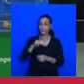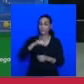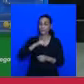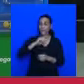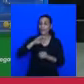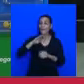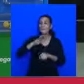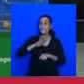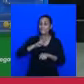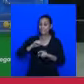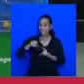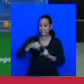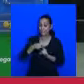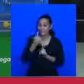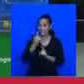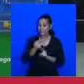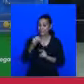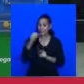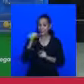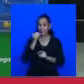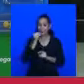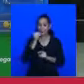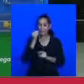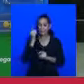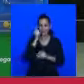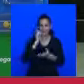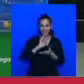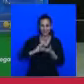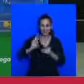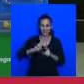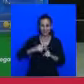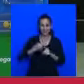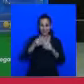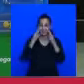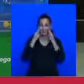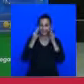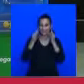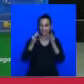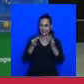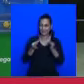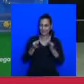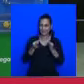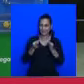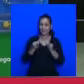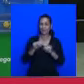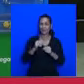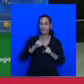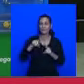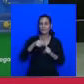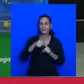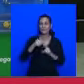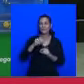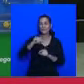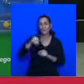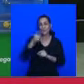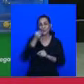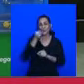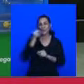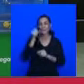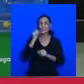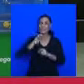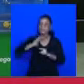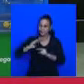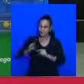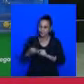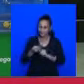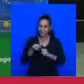uma chance de ganhar na dupla cena. E fique atenta, fique atento, você tem mais uma chance de ficar